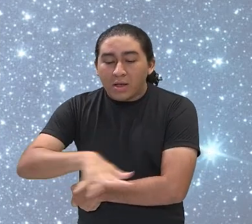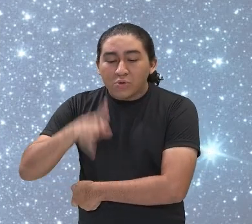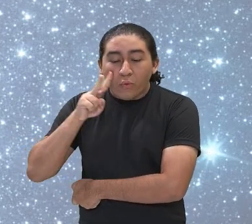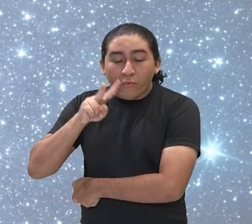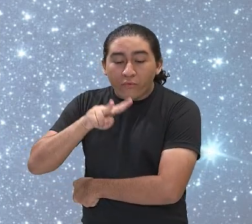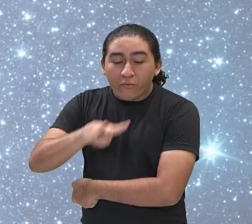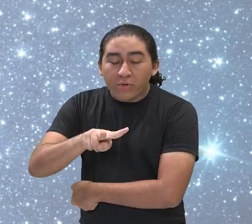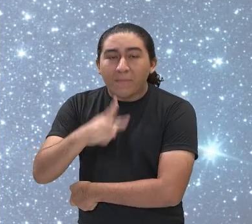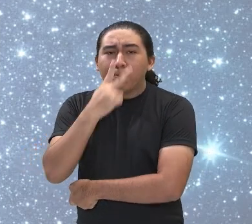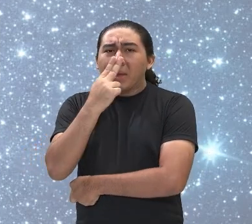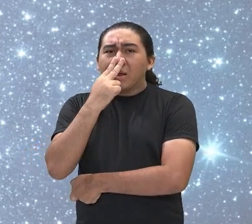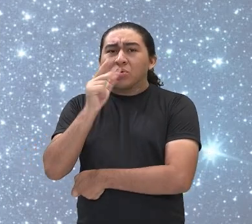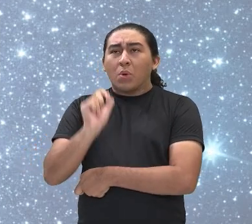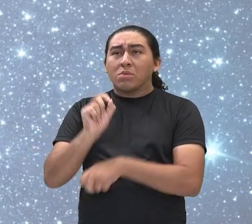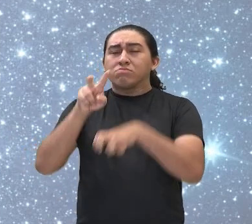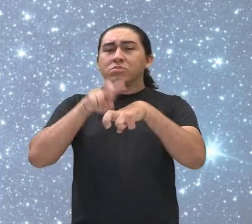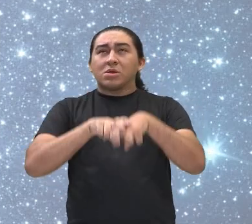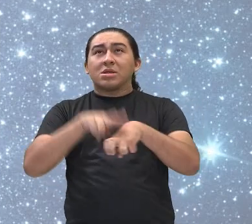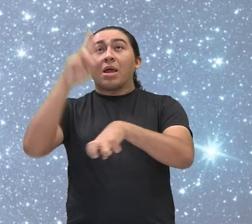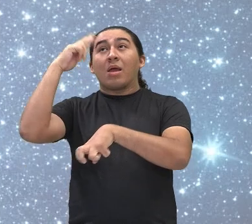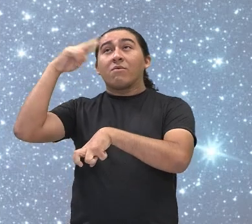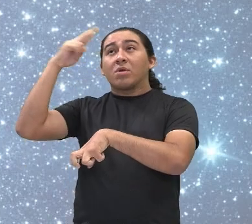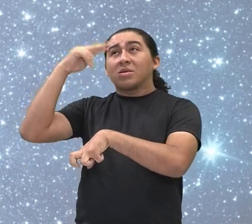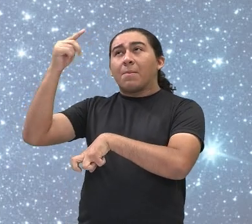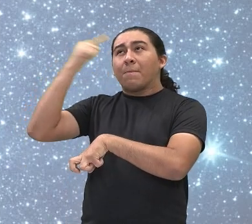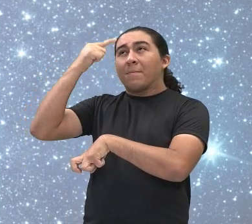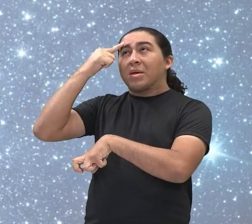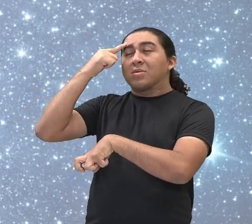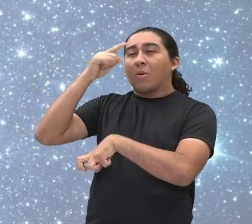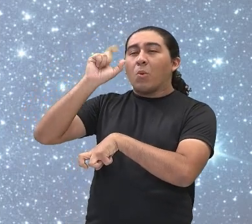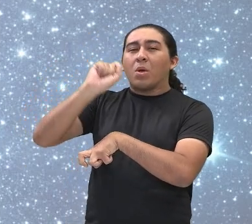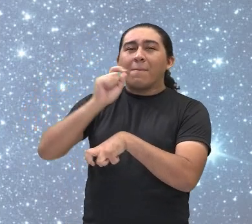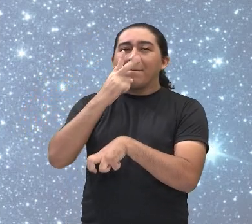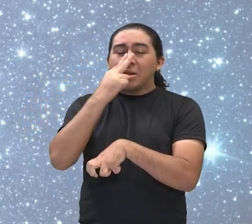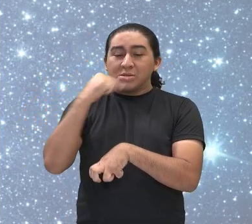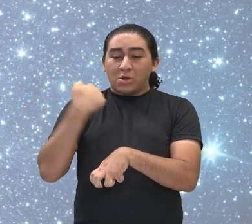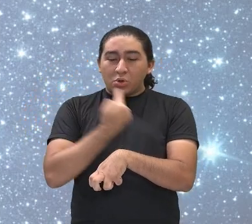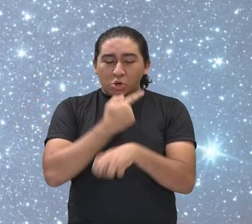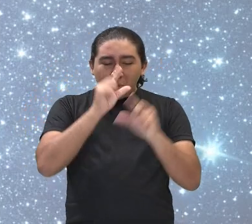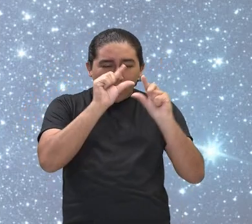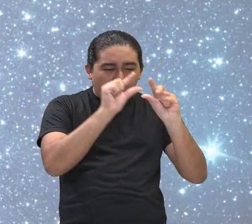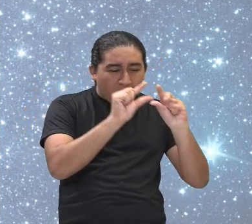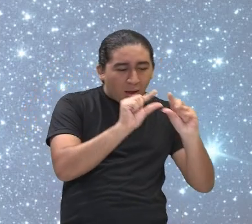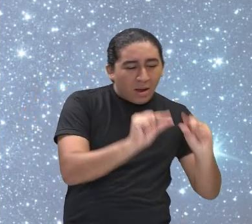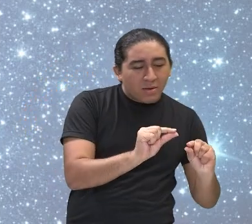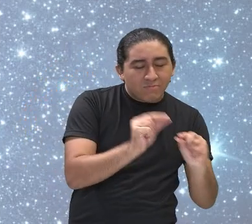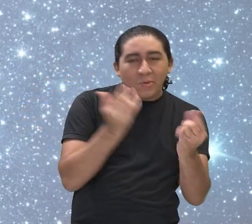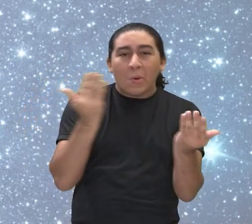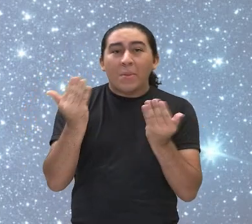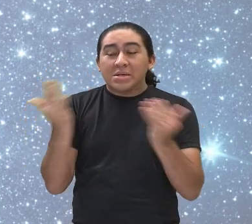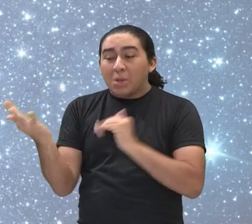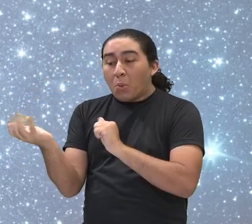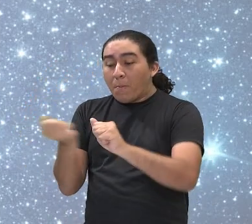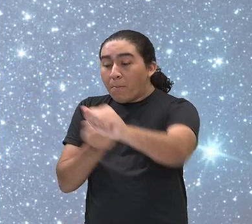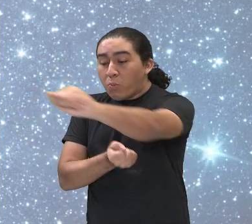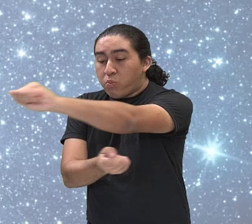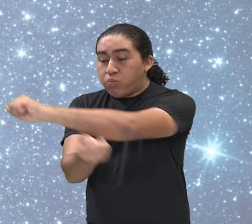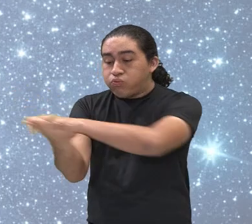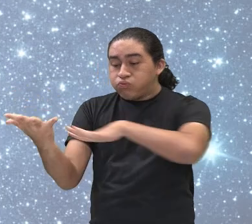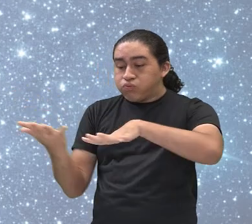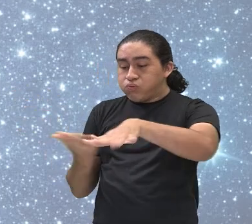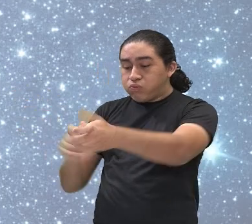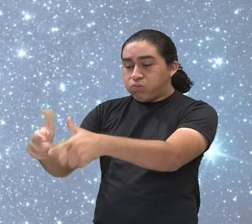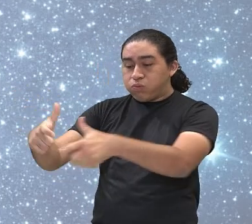estivesse pensando exatamente o quão pequenos somos mediante a esse universo